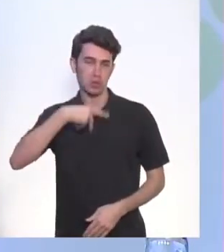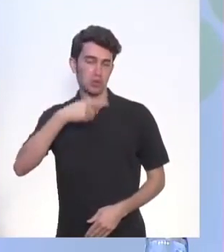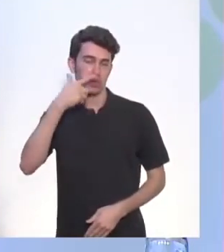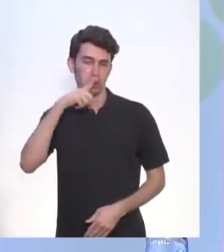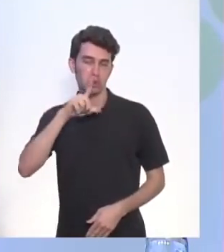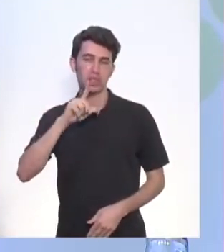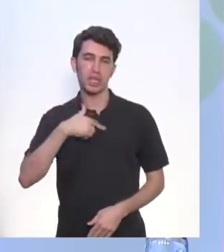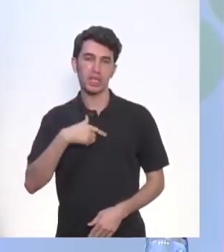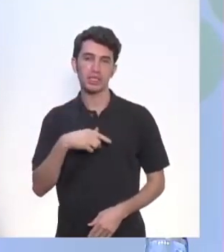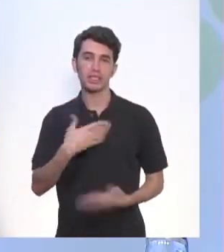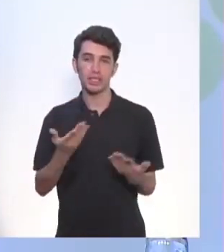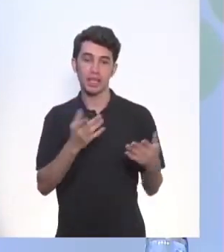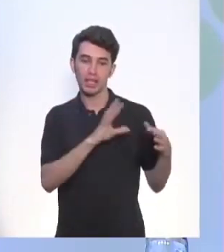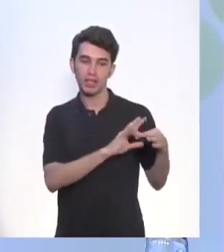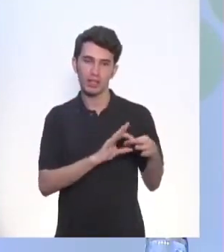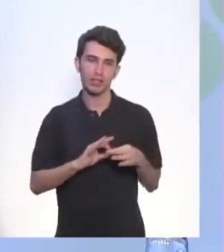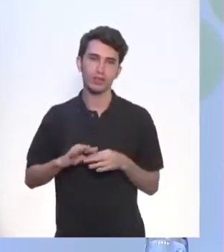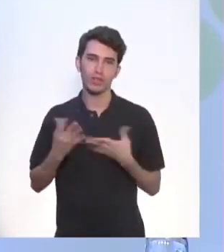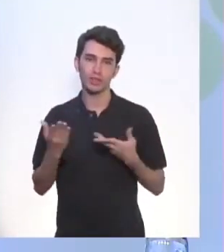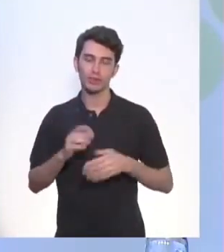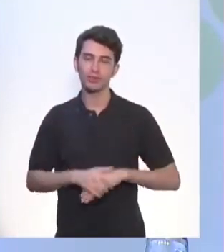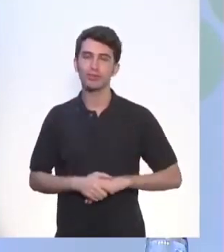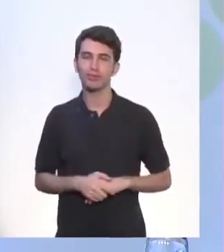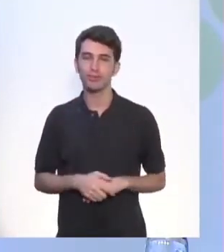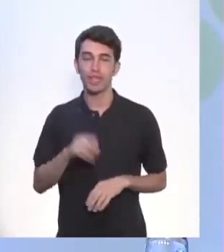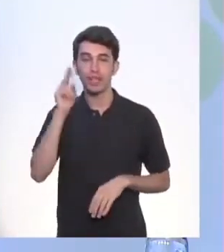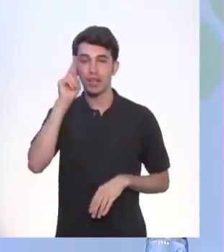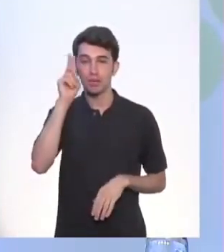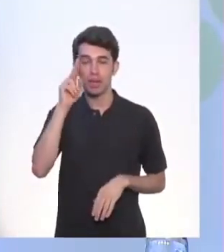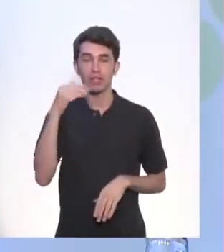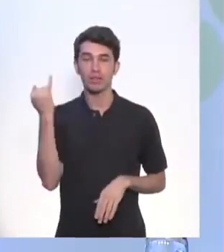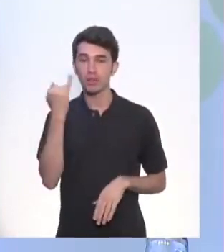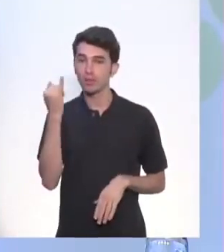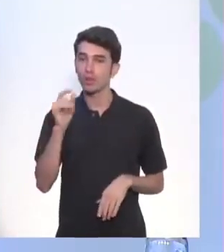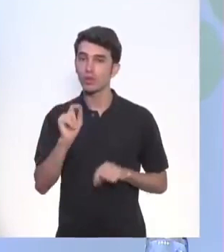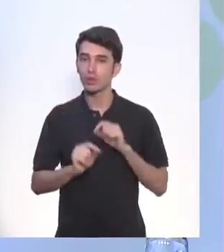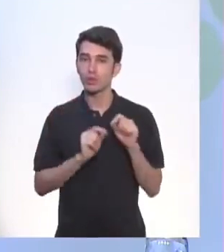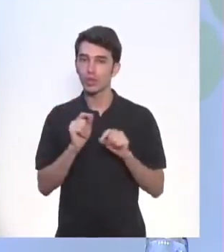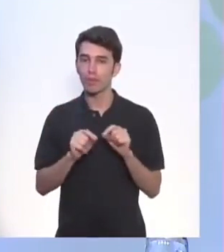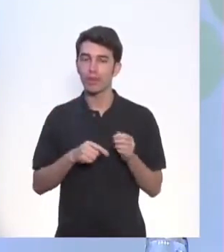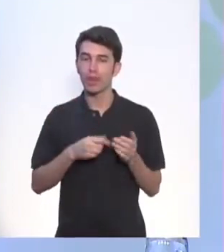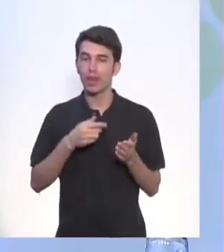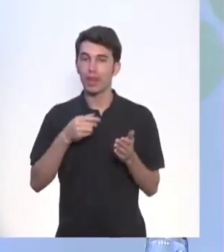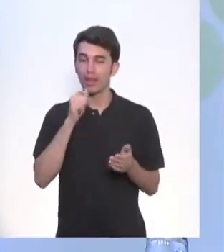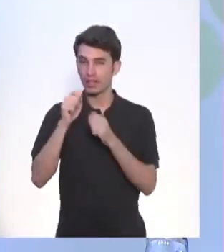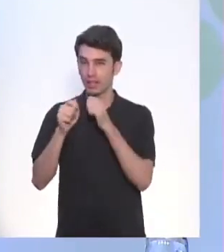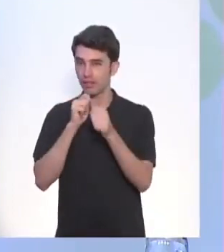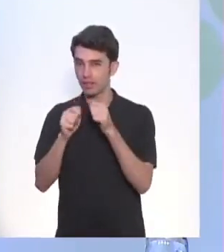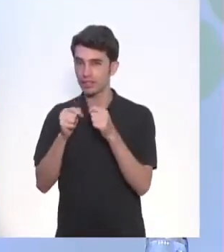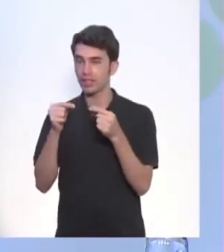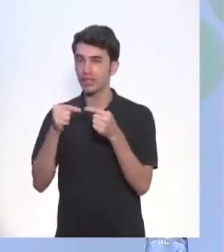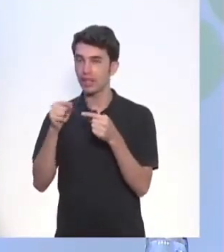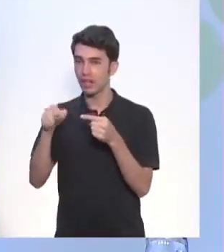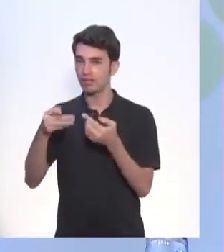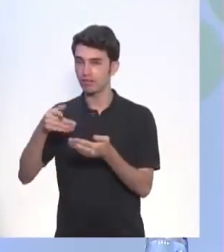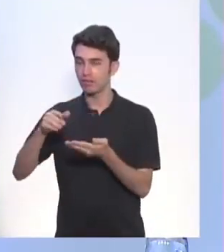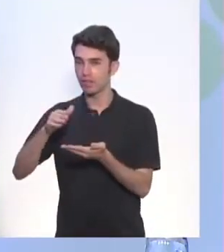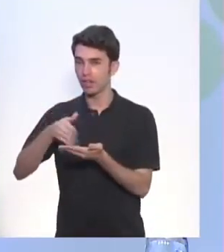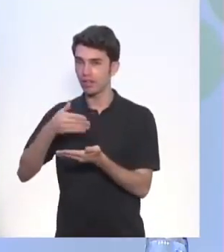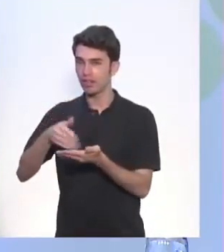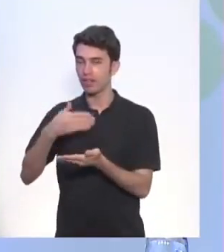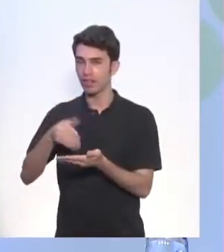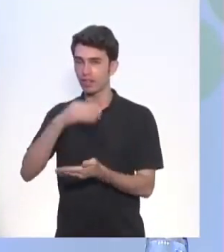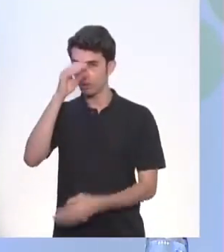bom lembrarmos também o seguinte: a entrevista que eu coloquei aí é a entrevista que está no caderno do aluno. Essa